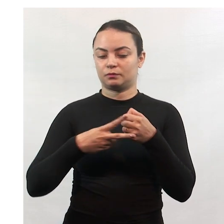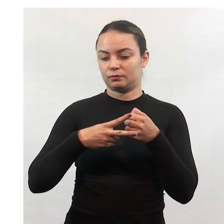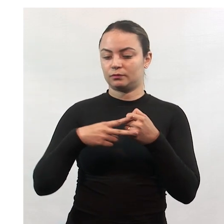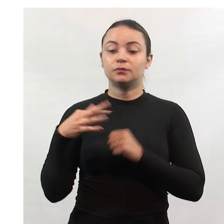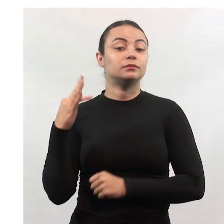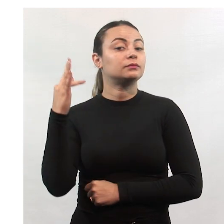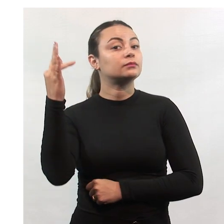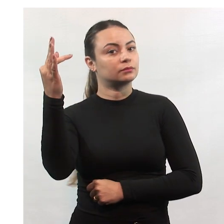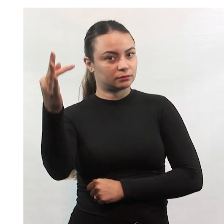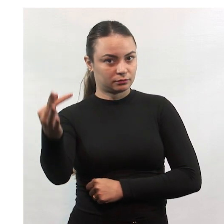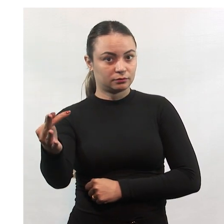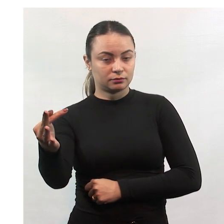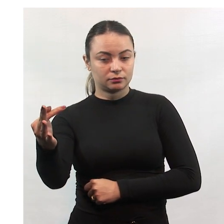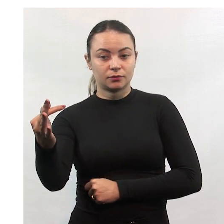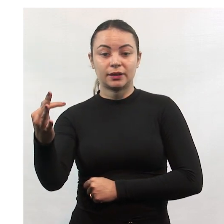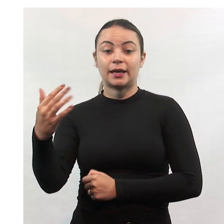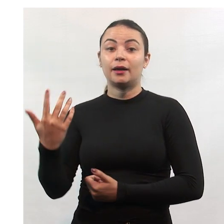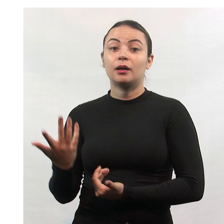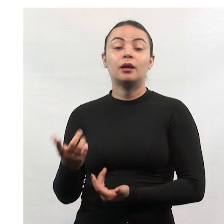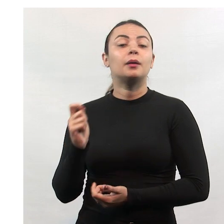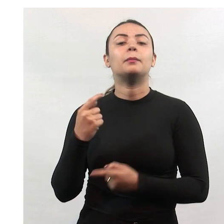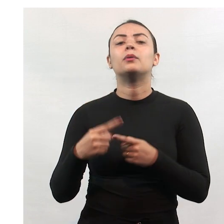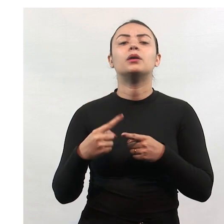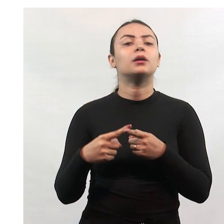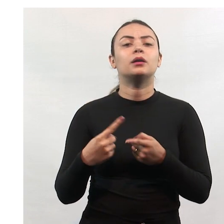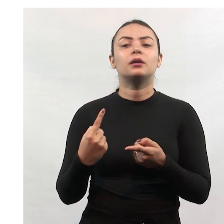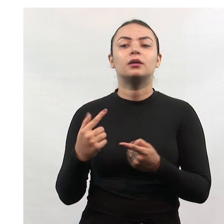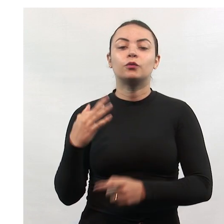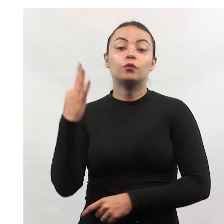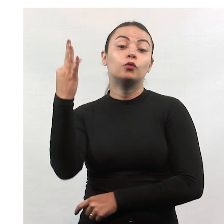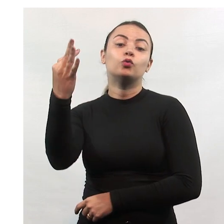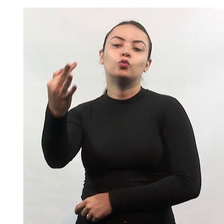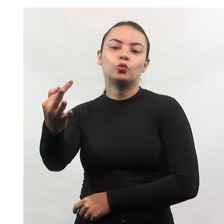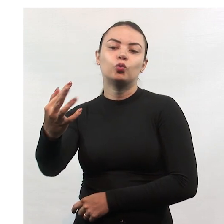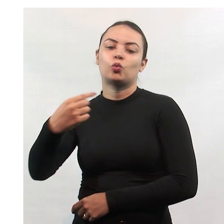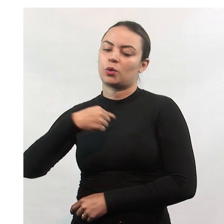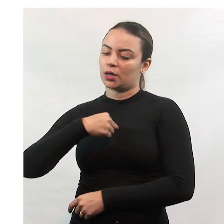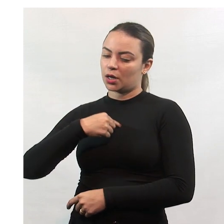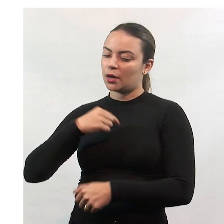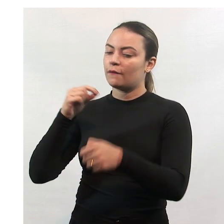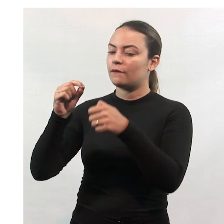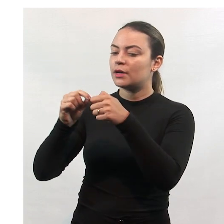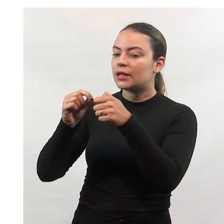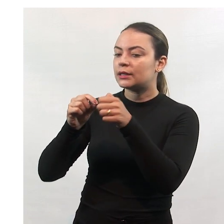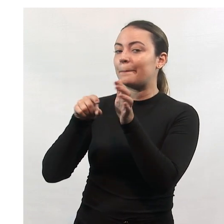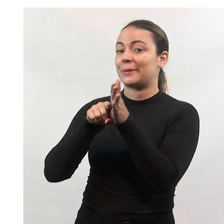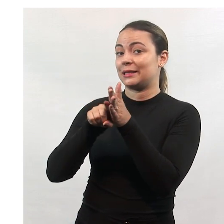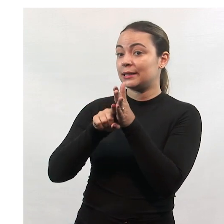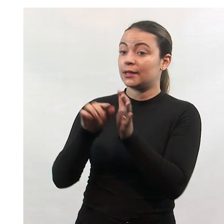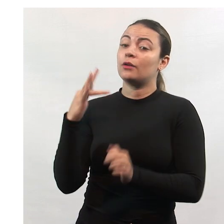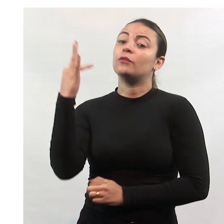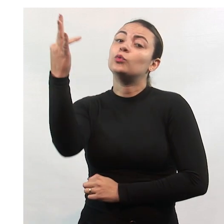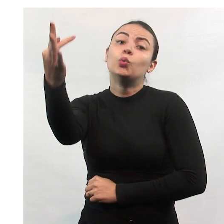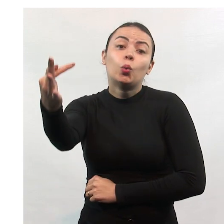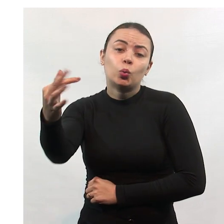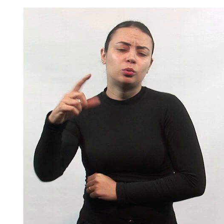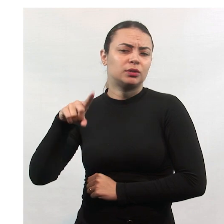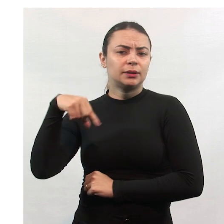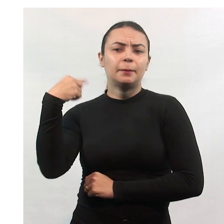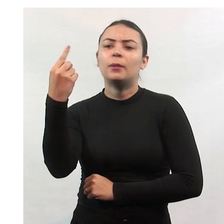está se propondo a executar uma pesquisa, né? Então é uma ideia de pesquisa que ainda vai ser